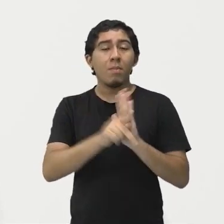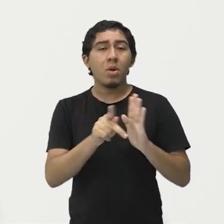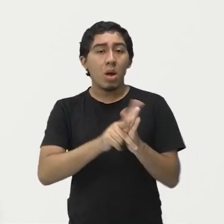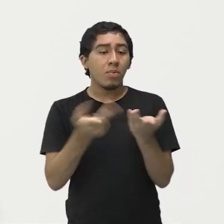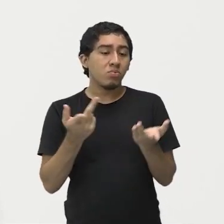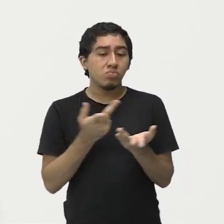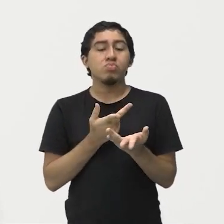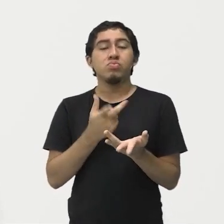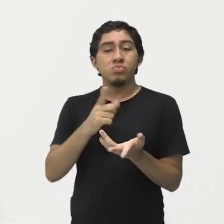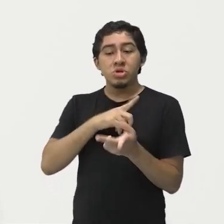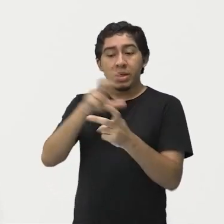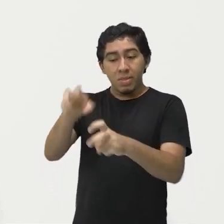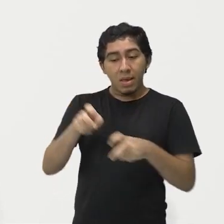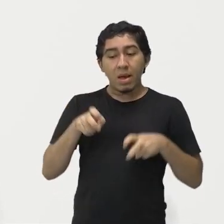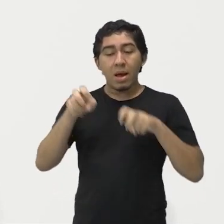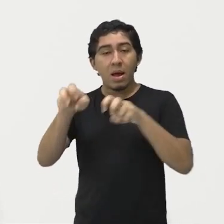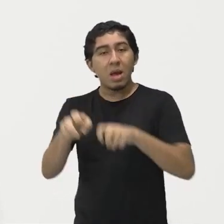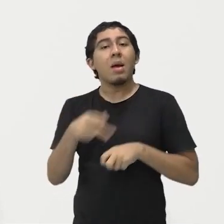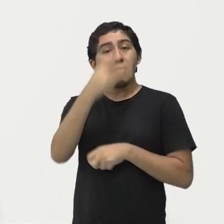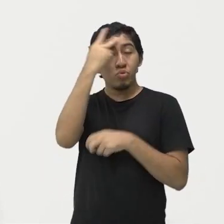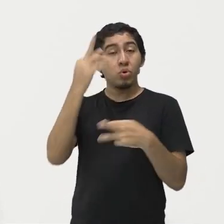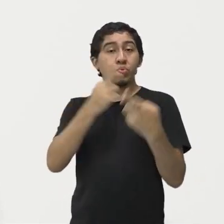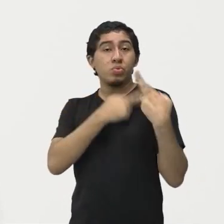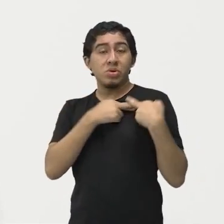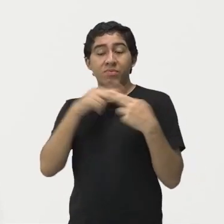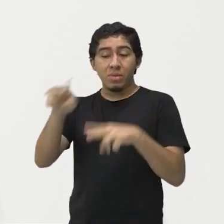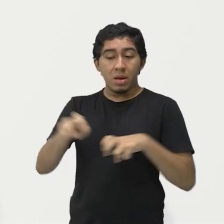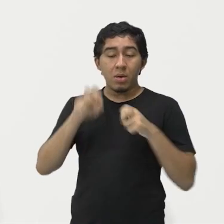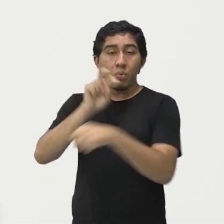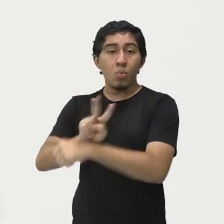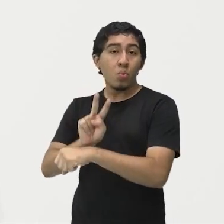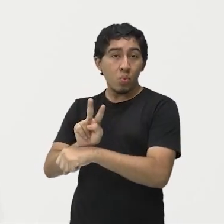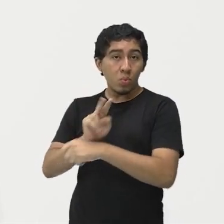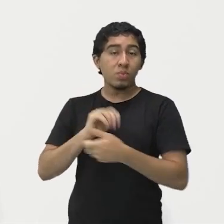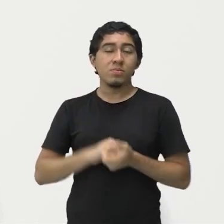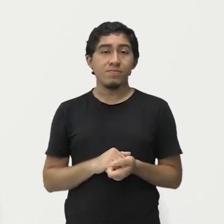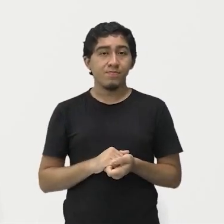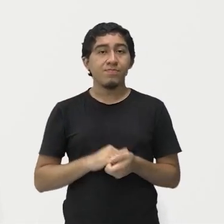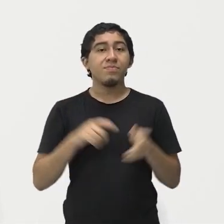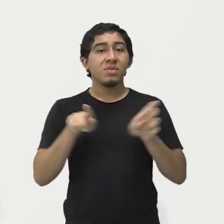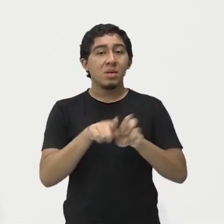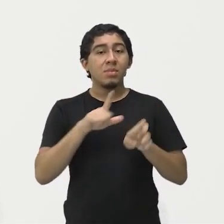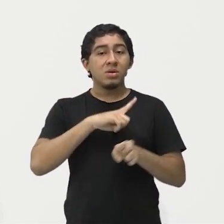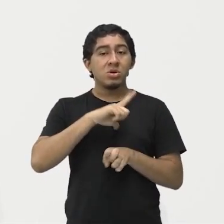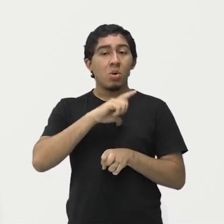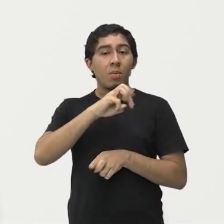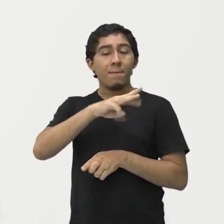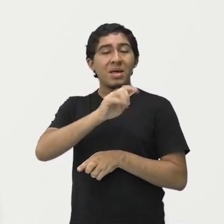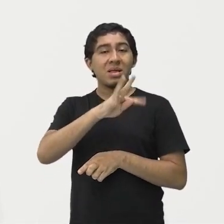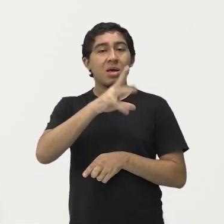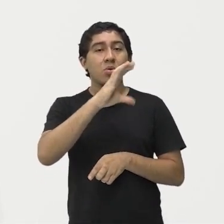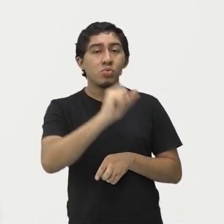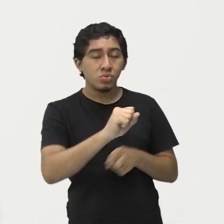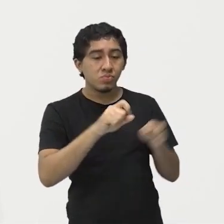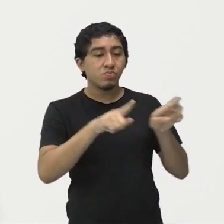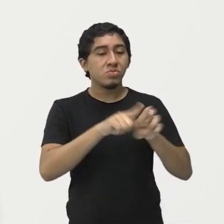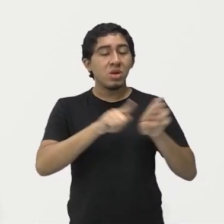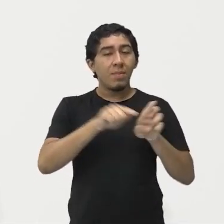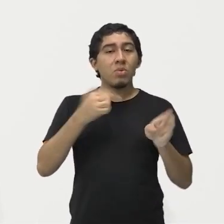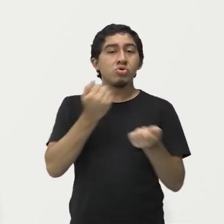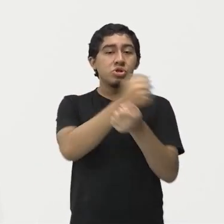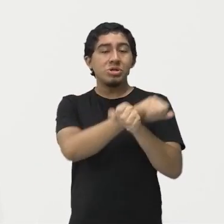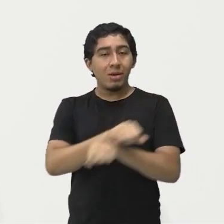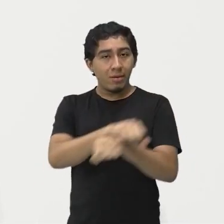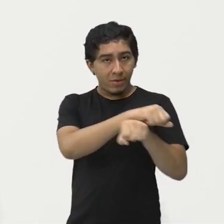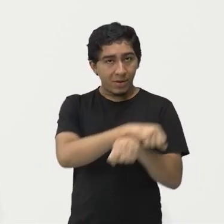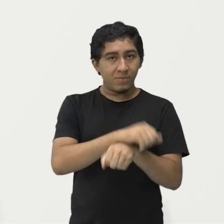Os cidadãos atenienses, os metecos e os escravos, tá? A sociedade ateniense, então, ela